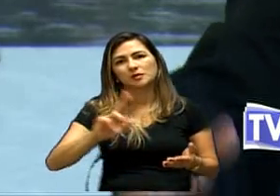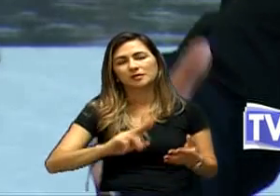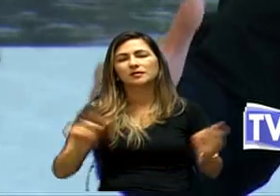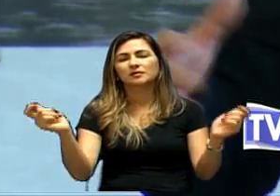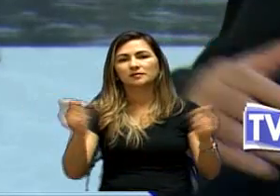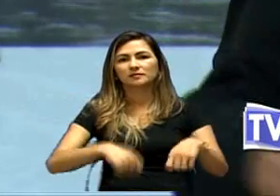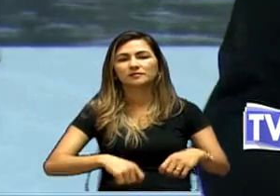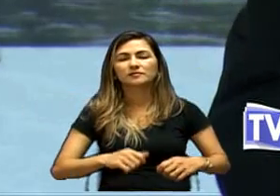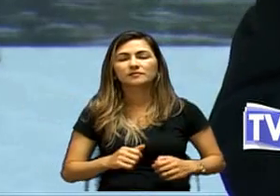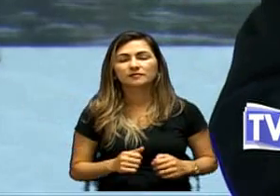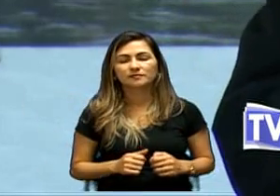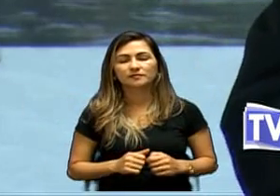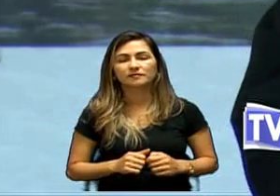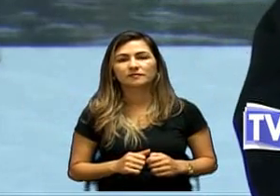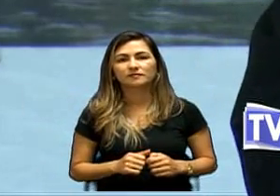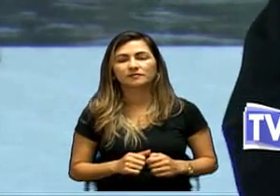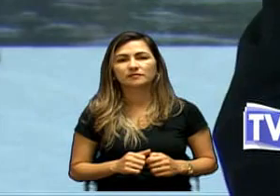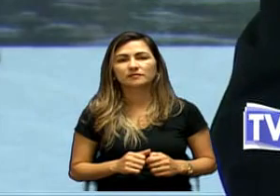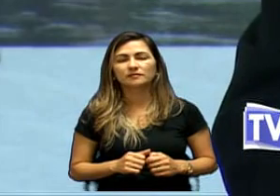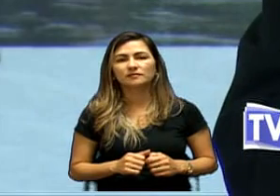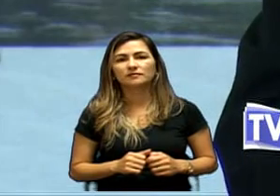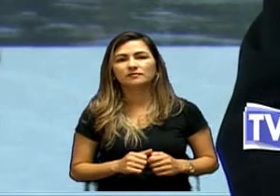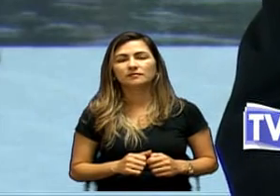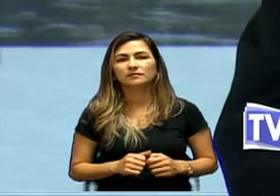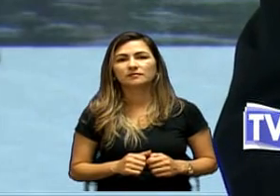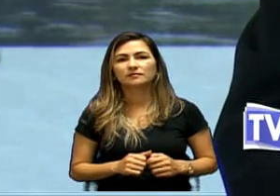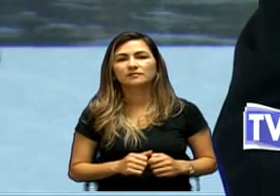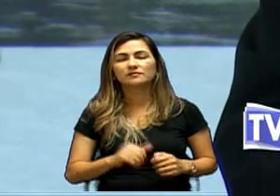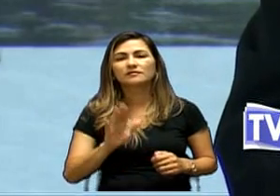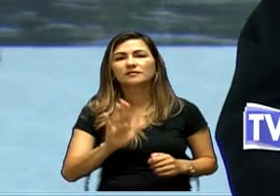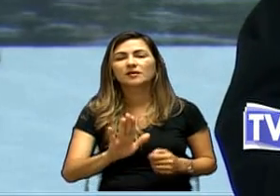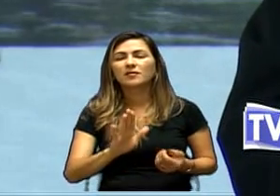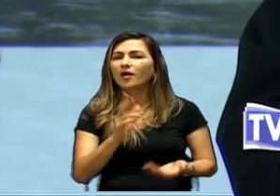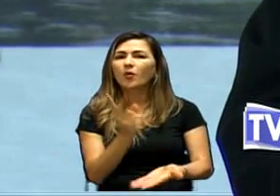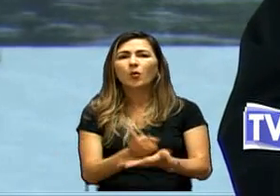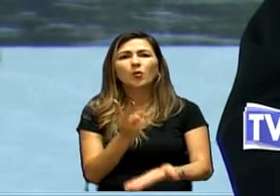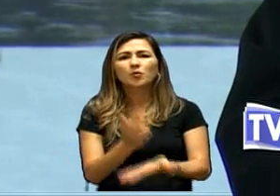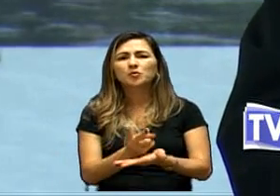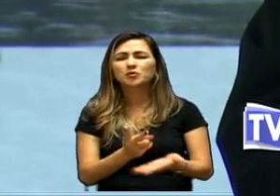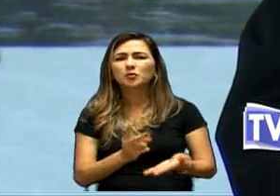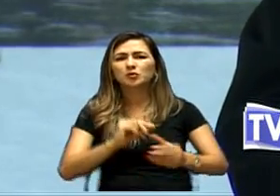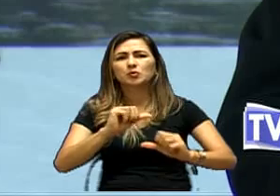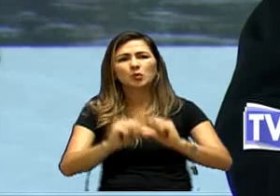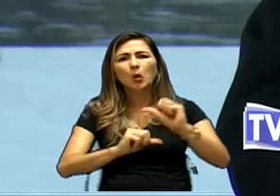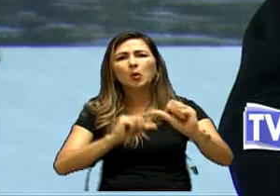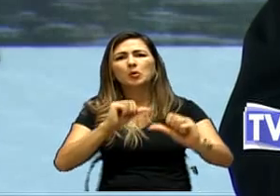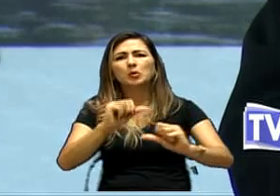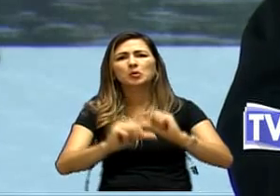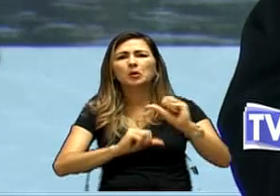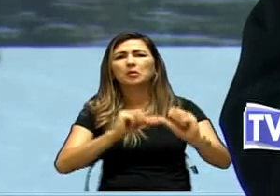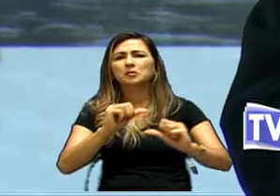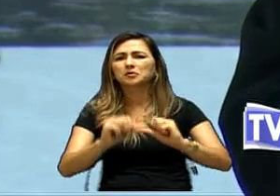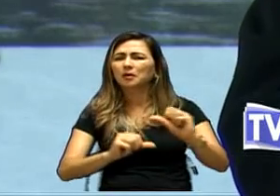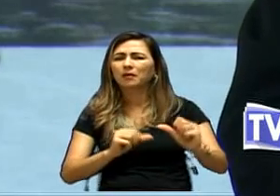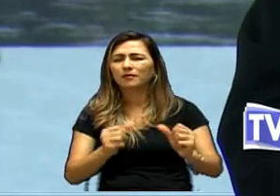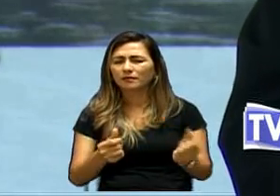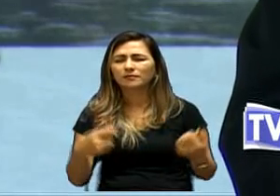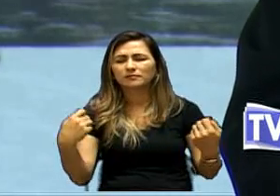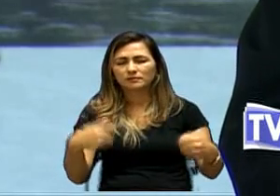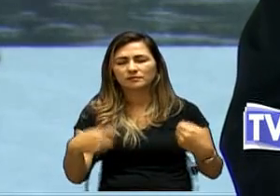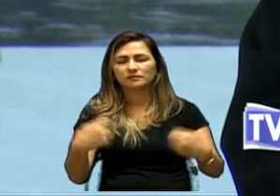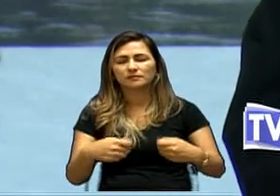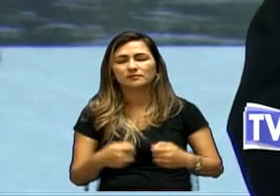vivemos, mas nós temos que continuar num processo permanente de aprimoramento na qualidade